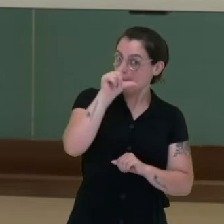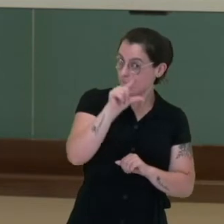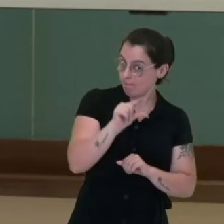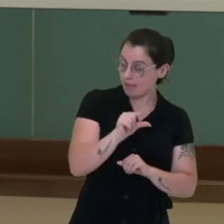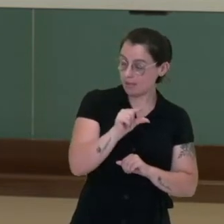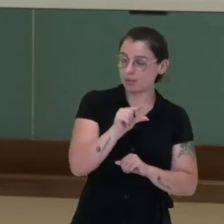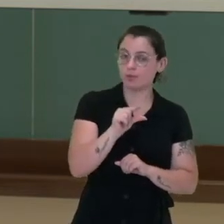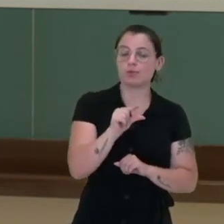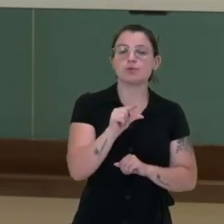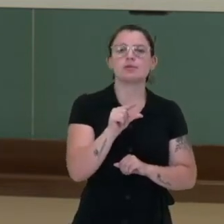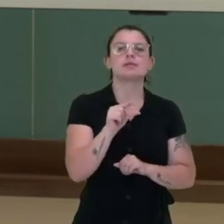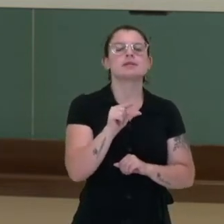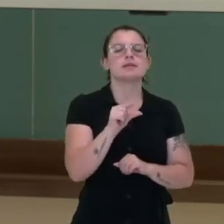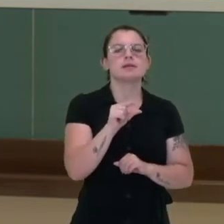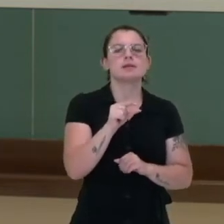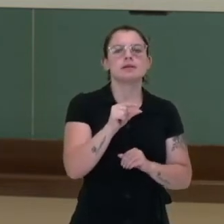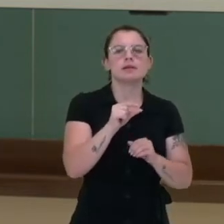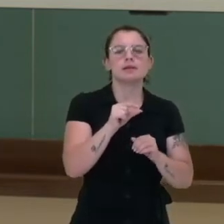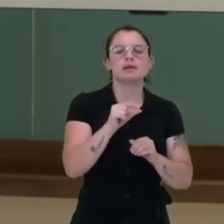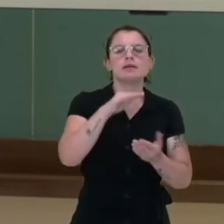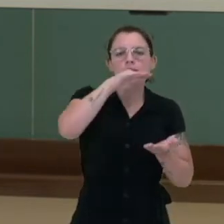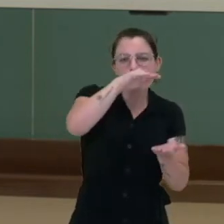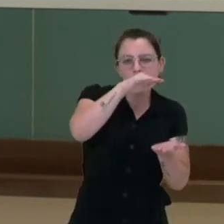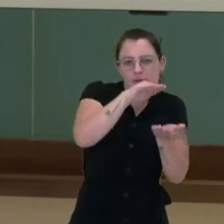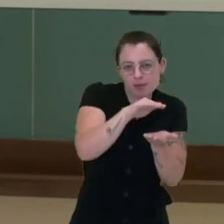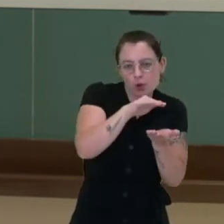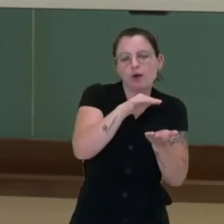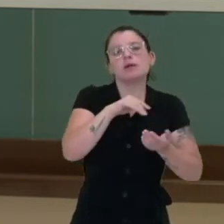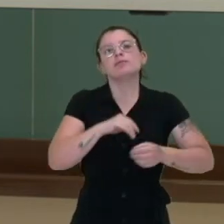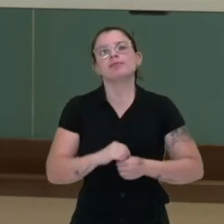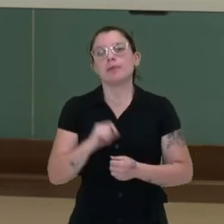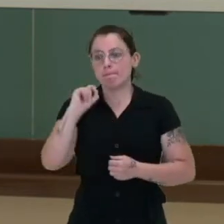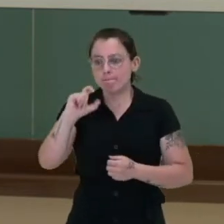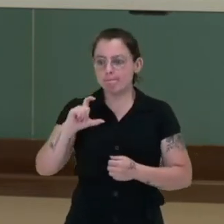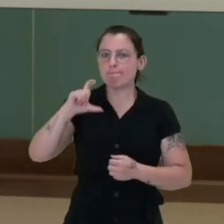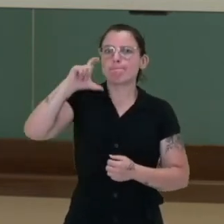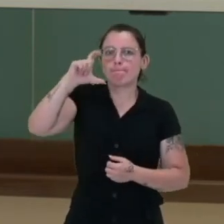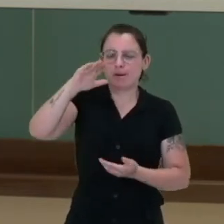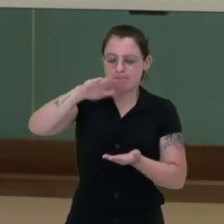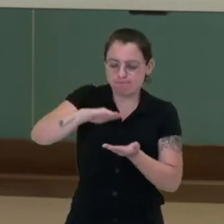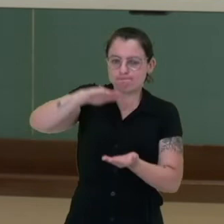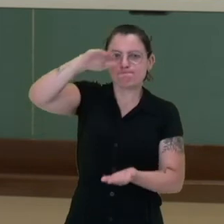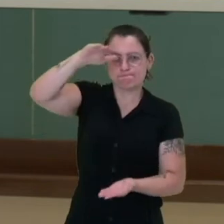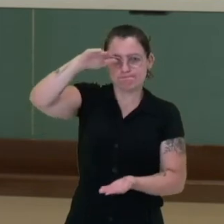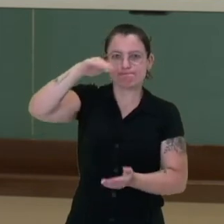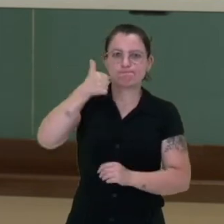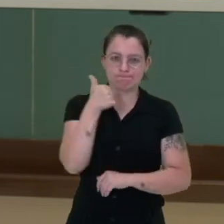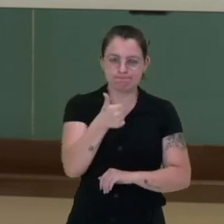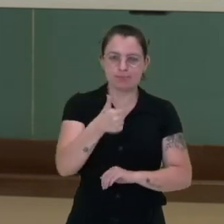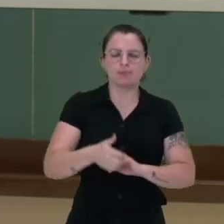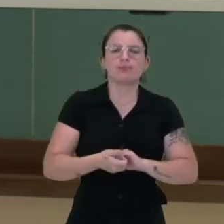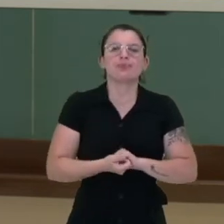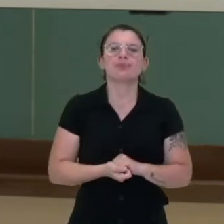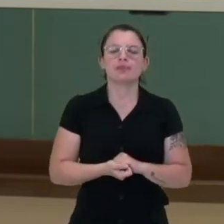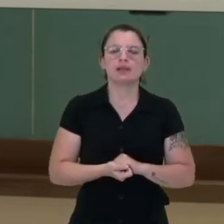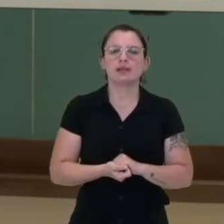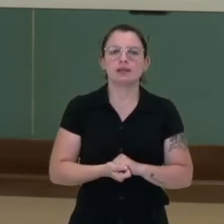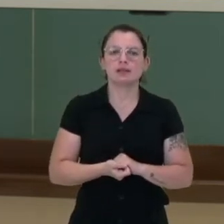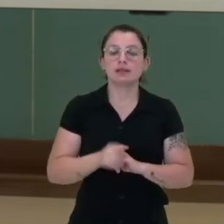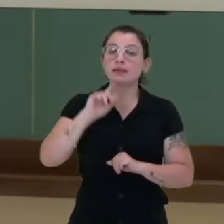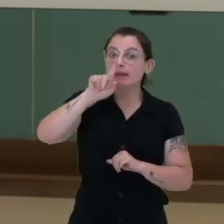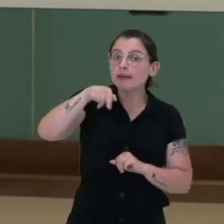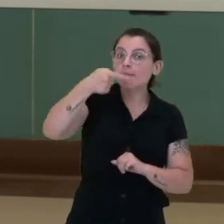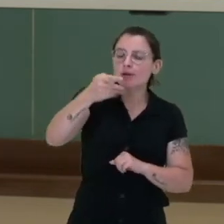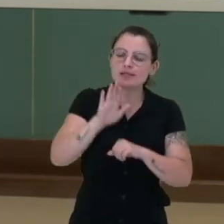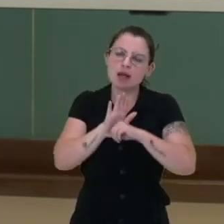de vinagre na garrafa menor e uma quantidade maior de vinagre na garrafa maior. Depois, com a ajuda de